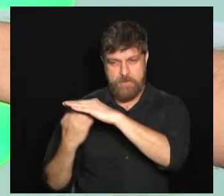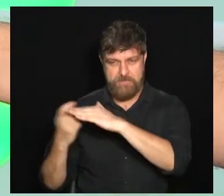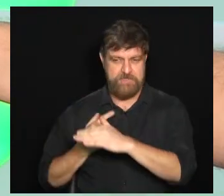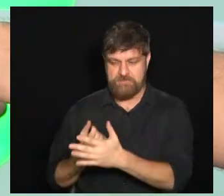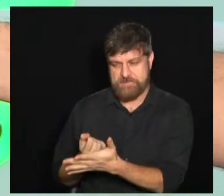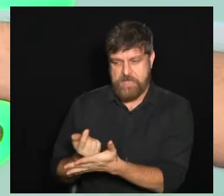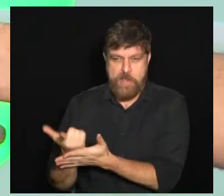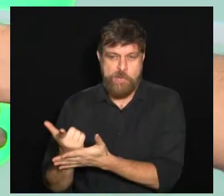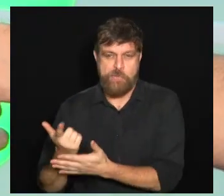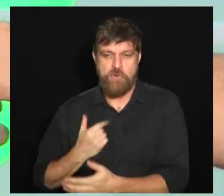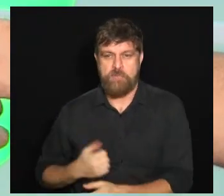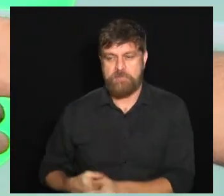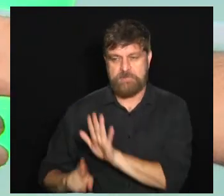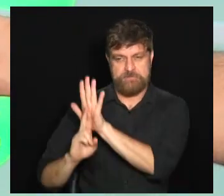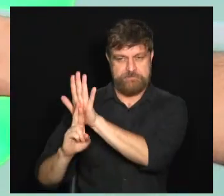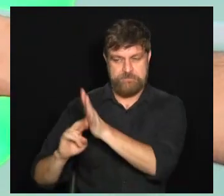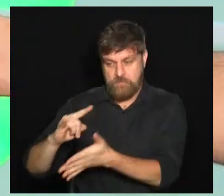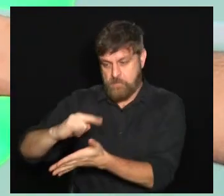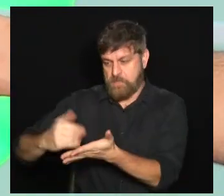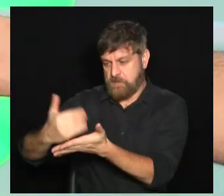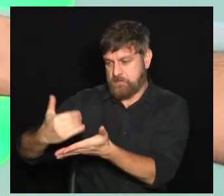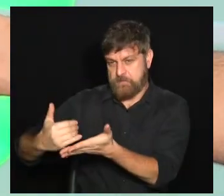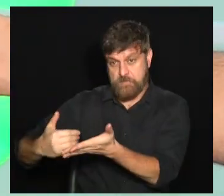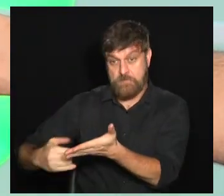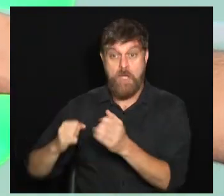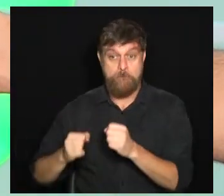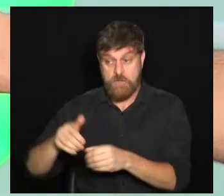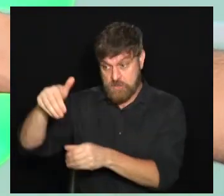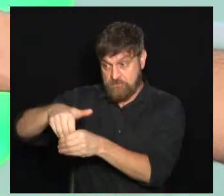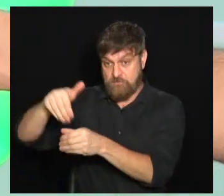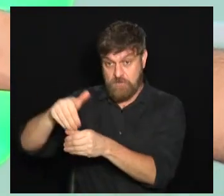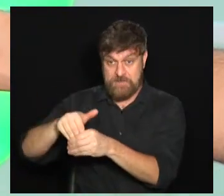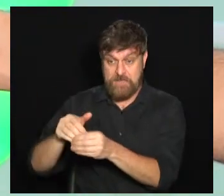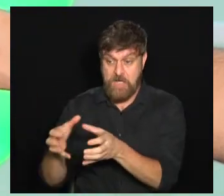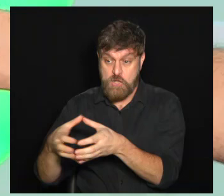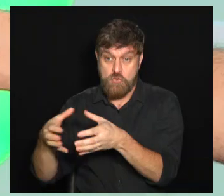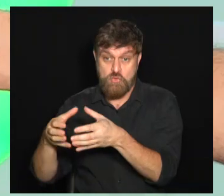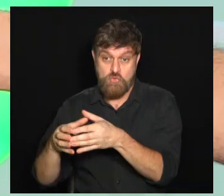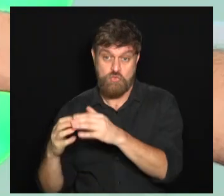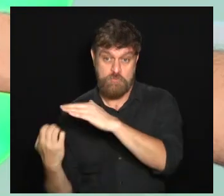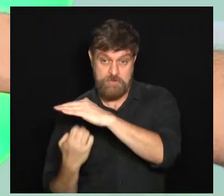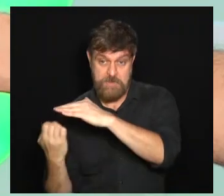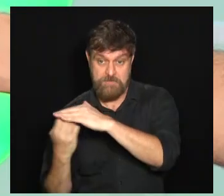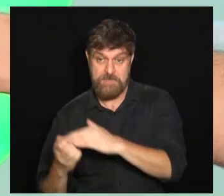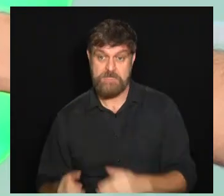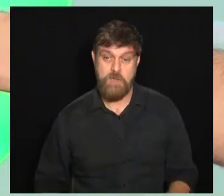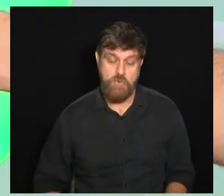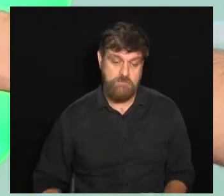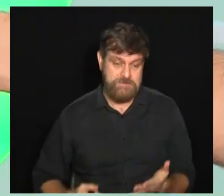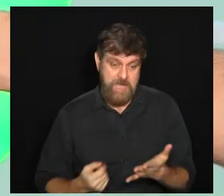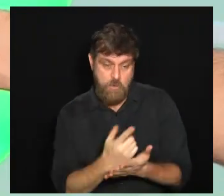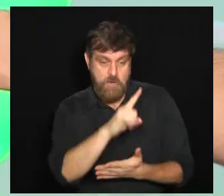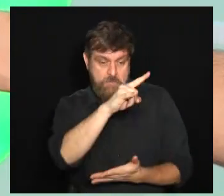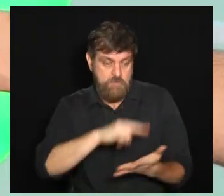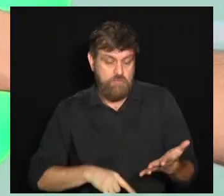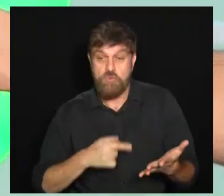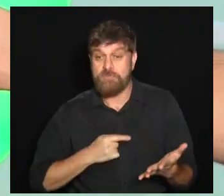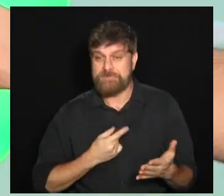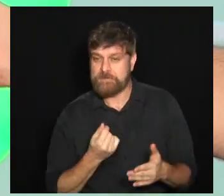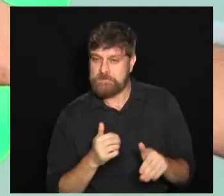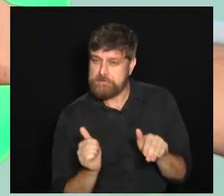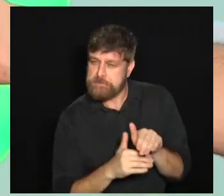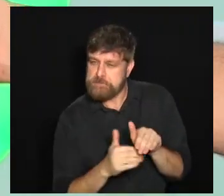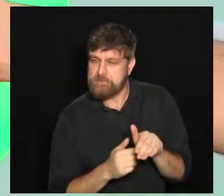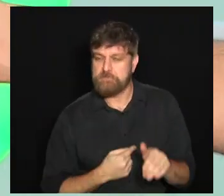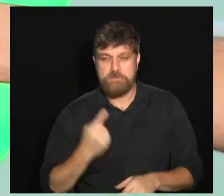uma ação AN ordinária, nominativa, que dá direito a voto, seja uma PN, a preferencial nominal, né, que não dá direito a voto, você está querendo